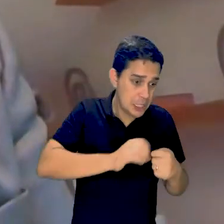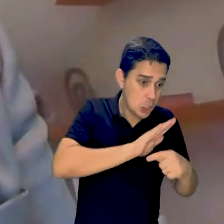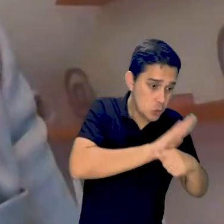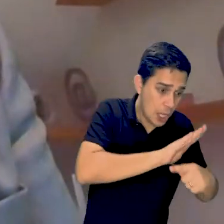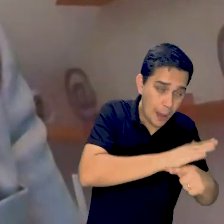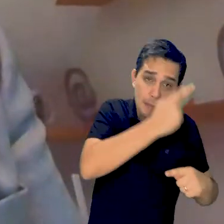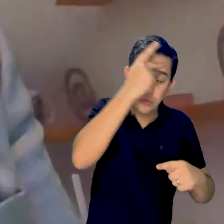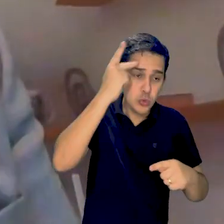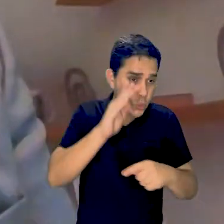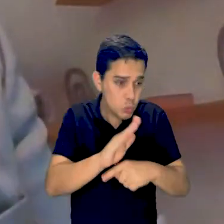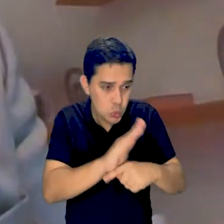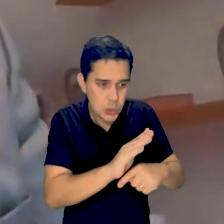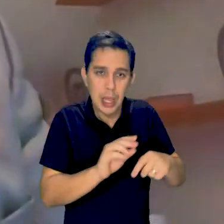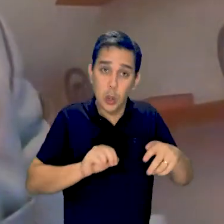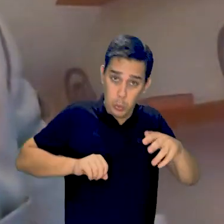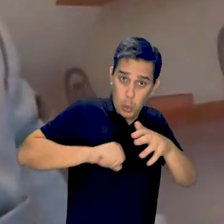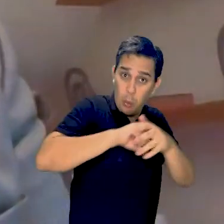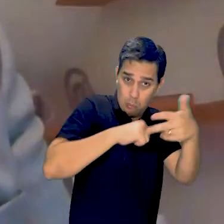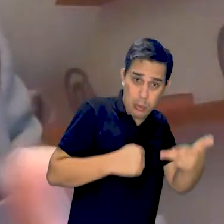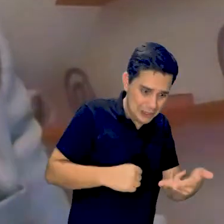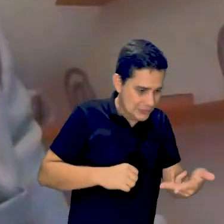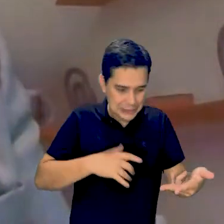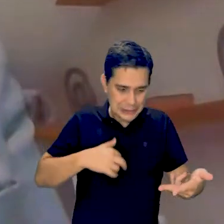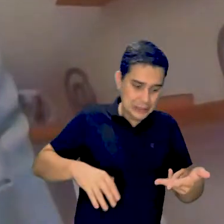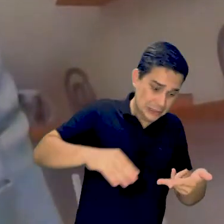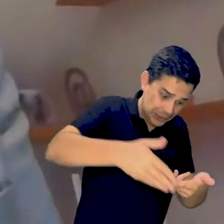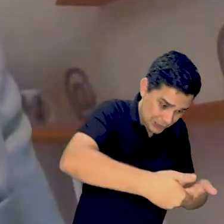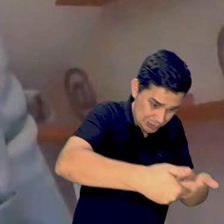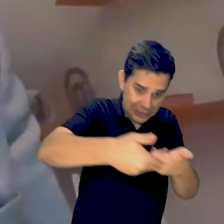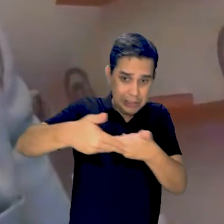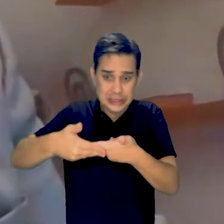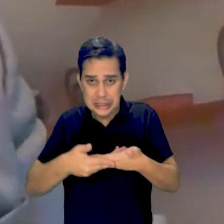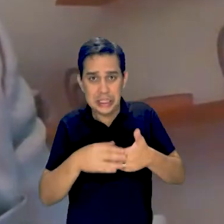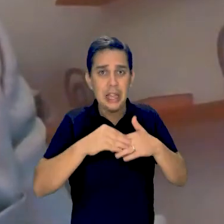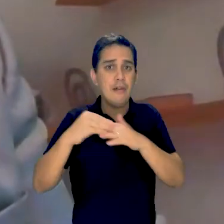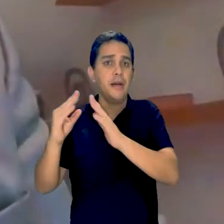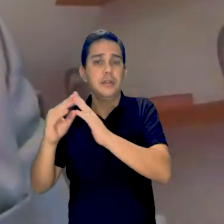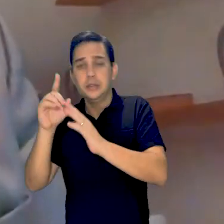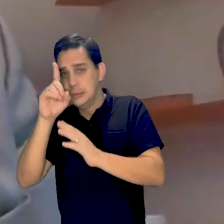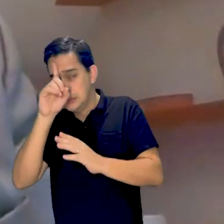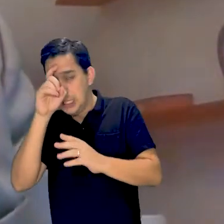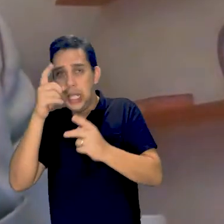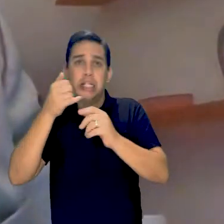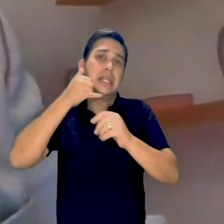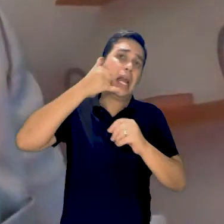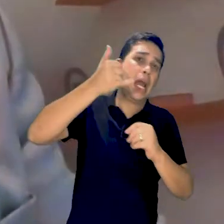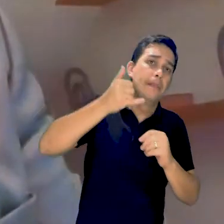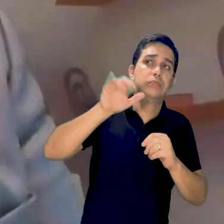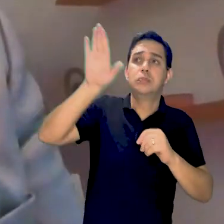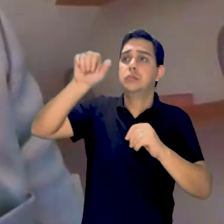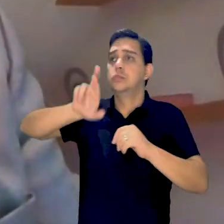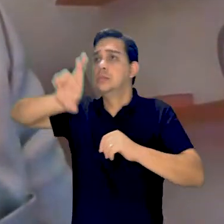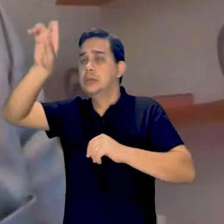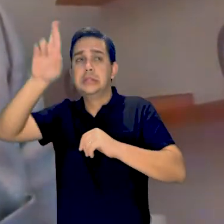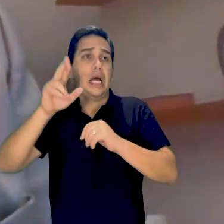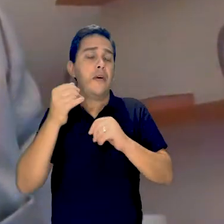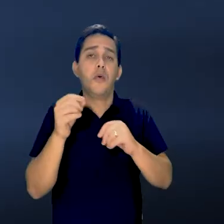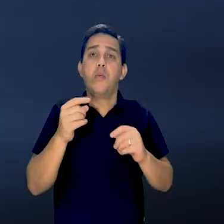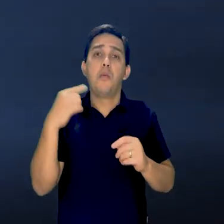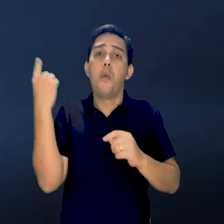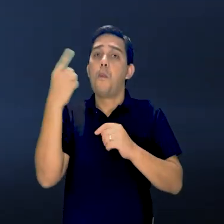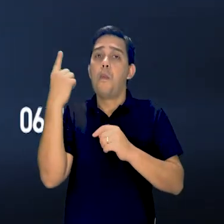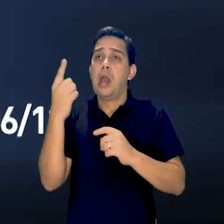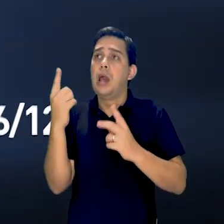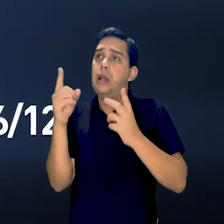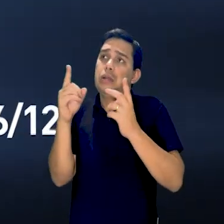socorrer para que o evento não descambe de uma lesão para uma morte. No caso que a gente apurou,